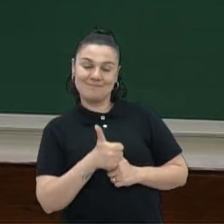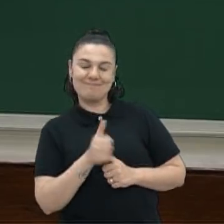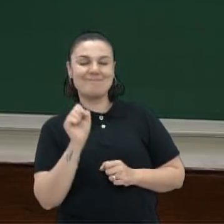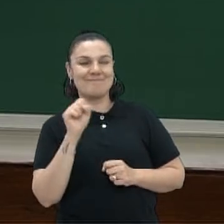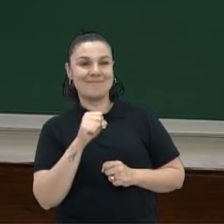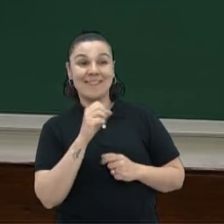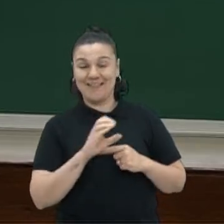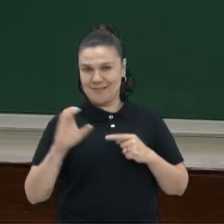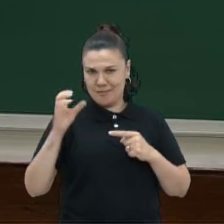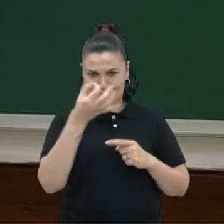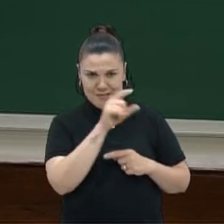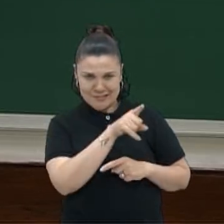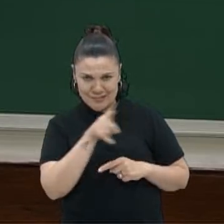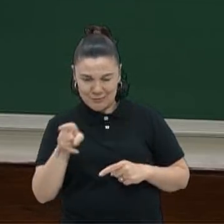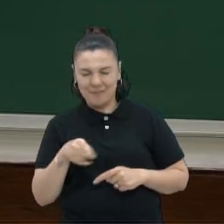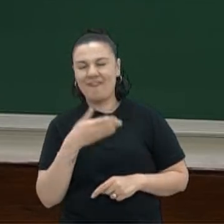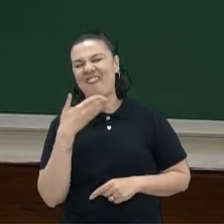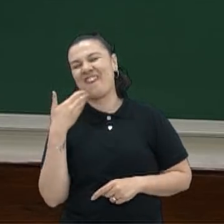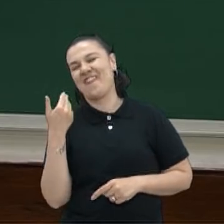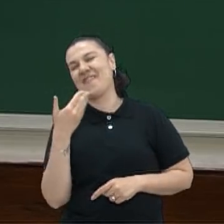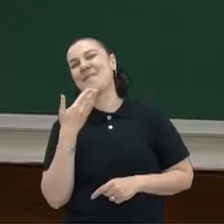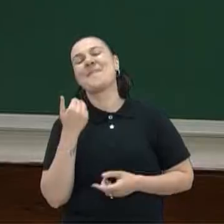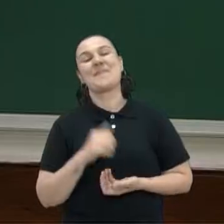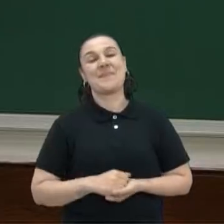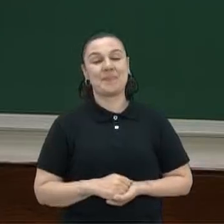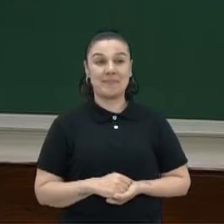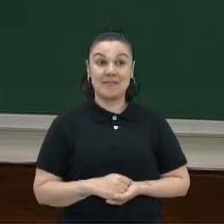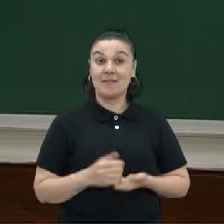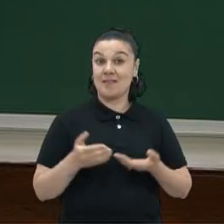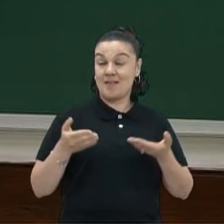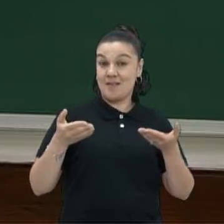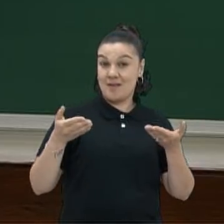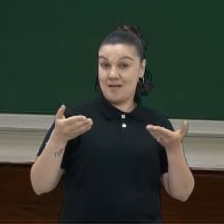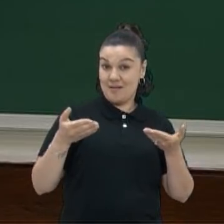E aí, acertaram? Fácil, né?